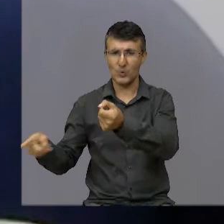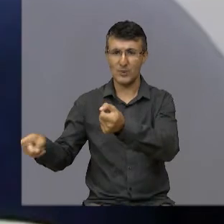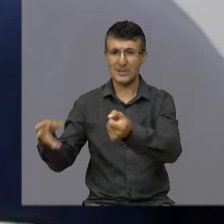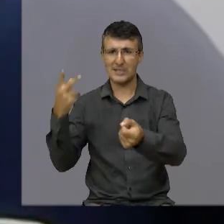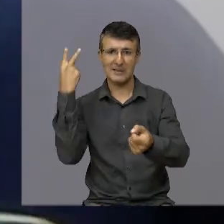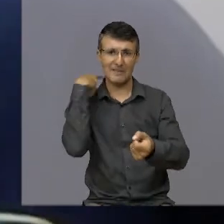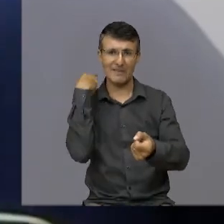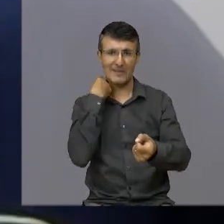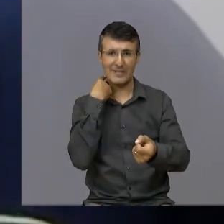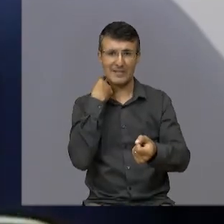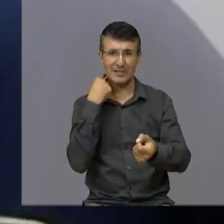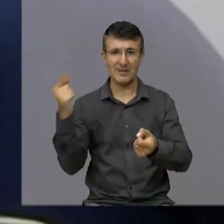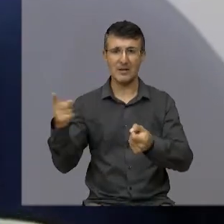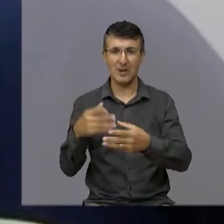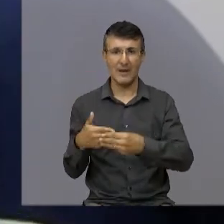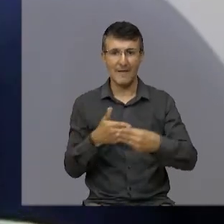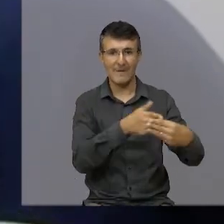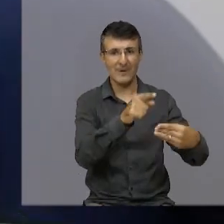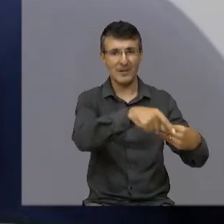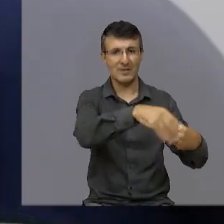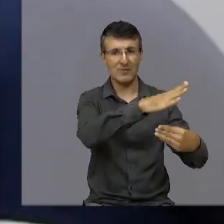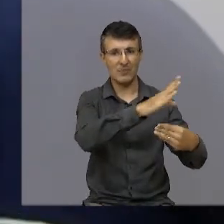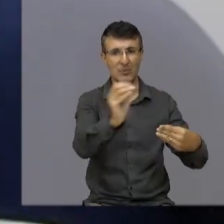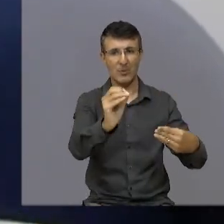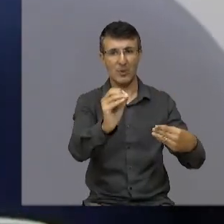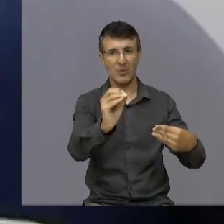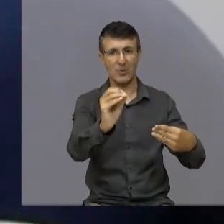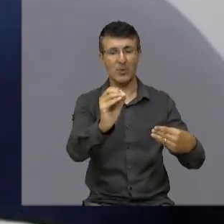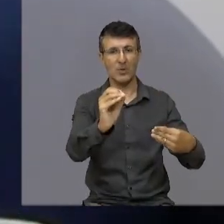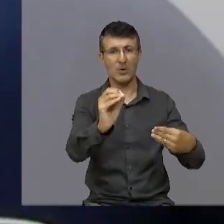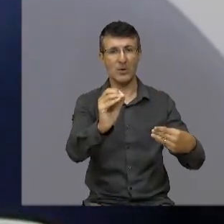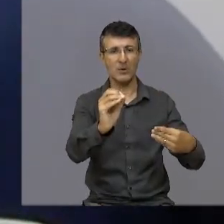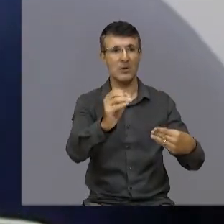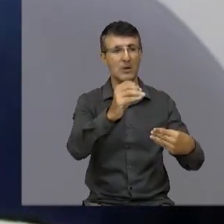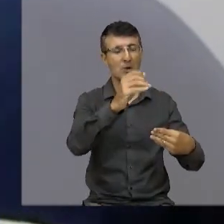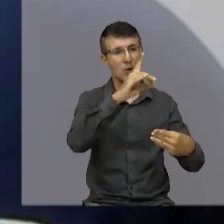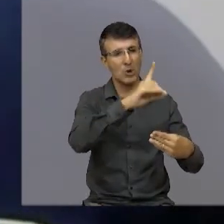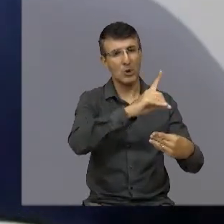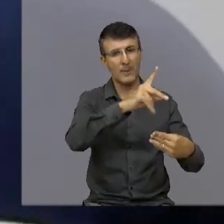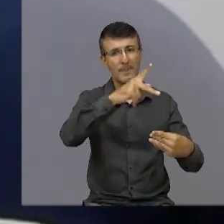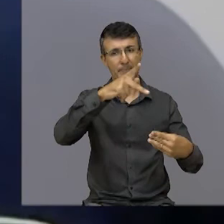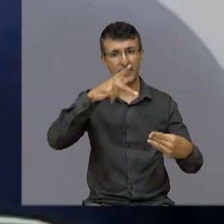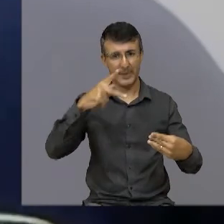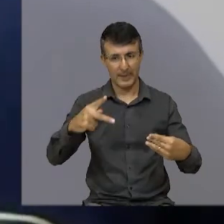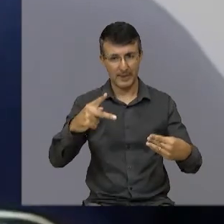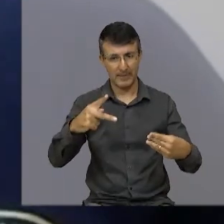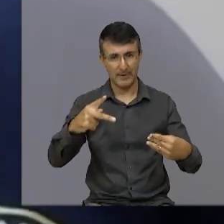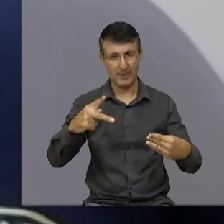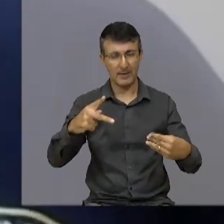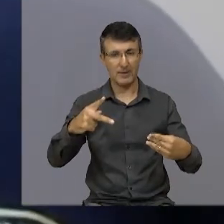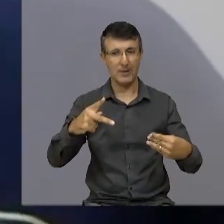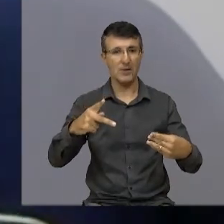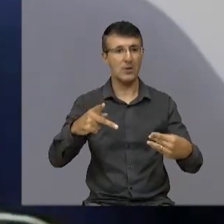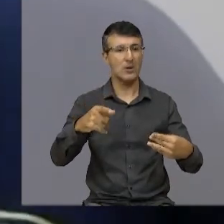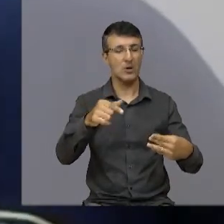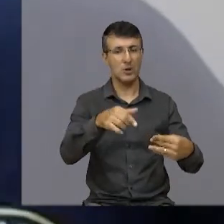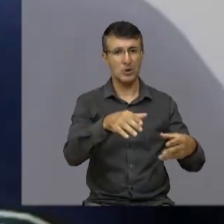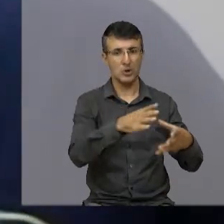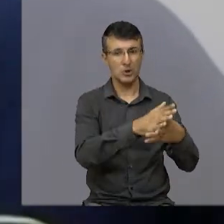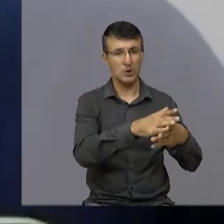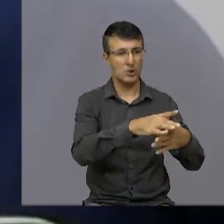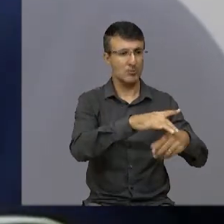levar elas para fazer o boletim de ocorrência no DP de plantão. Atualmente, apenas um